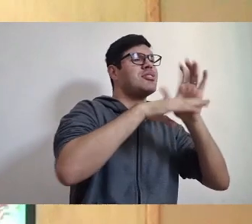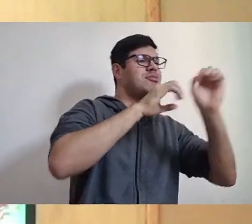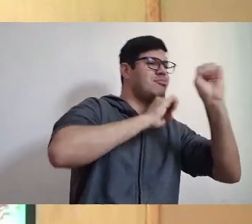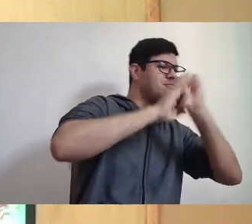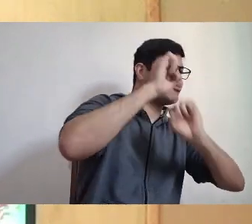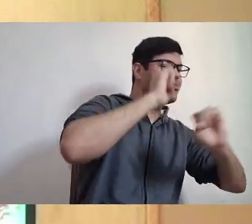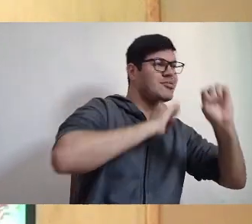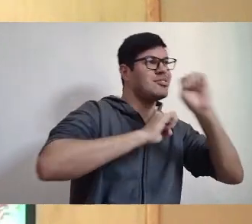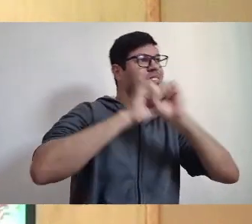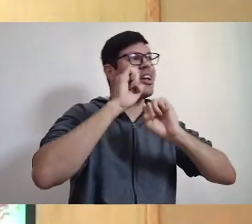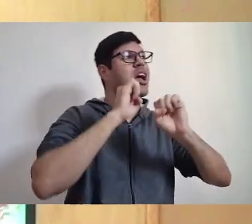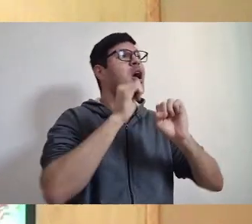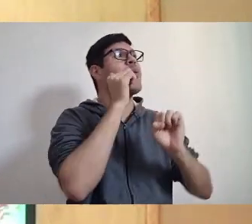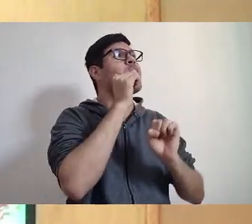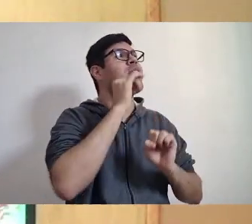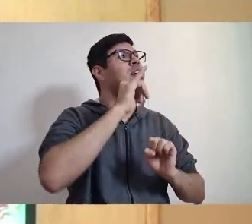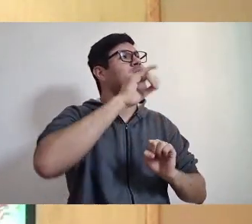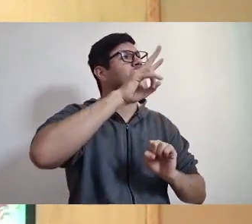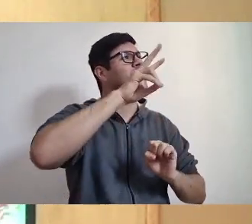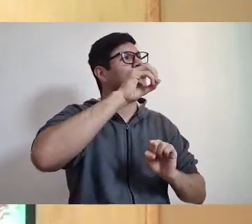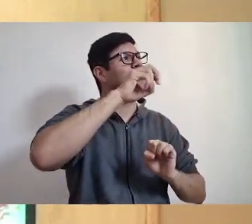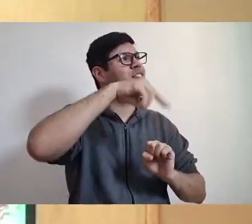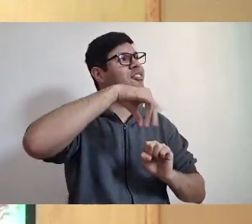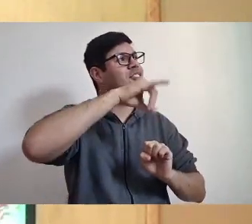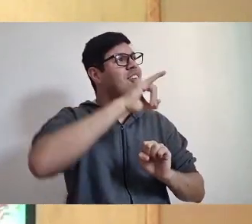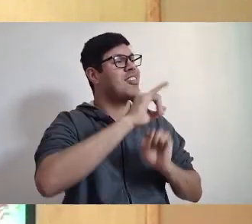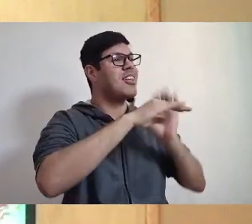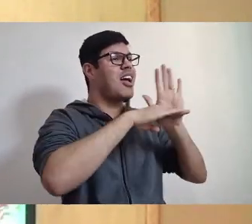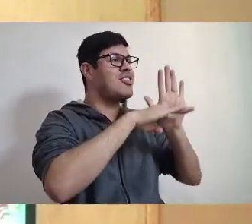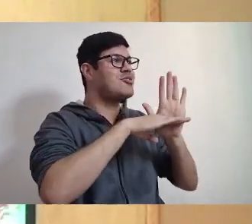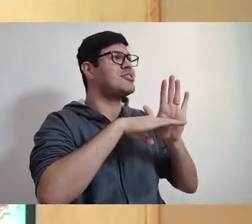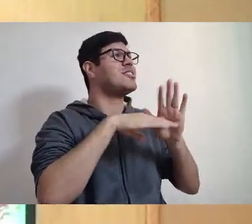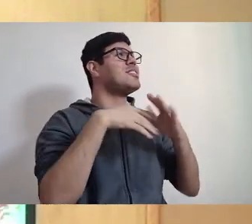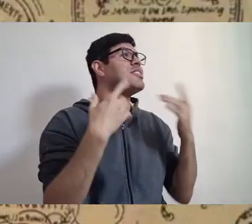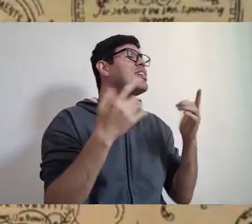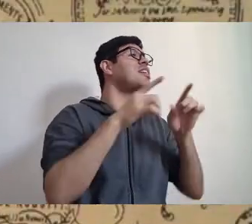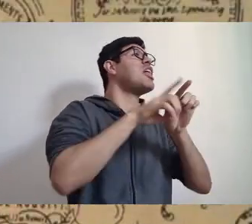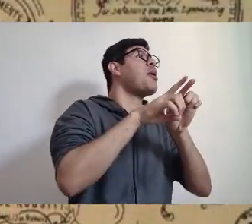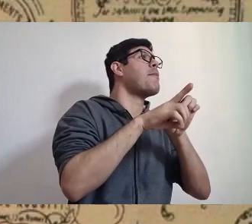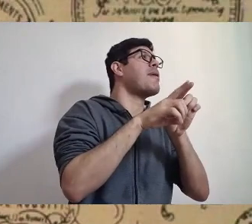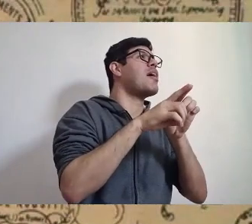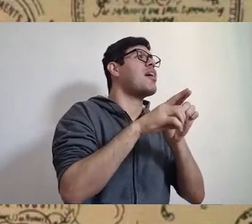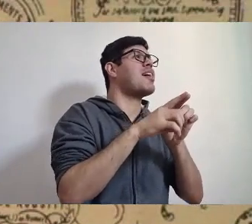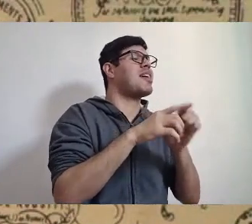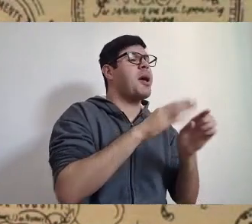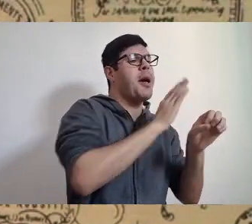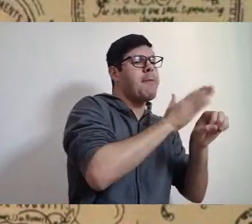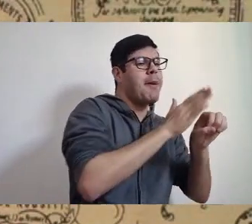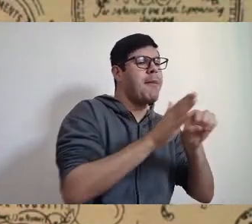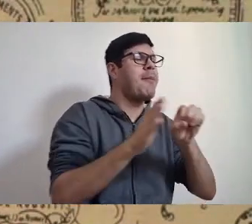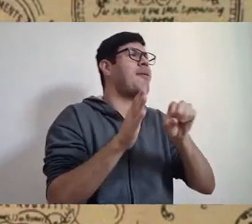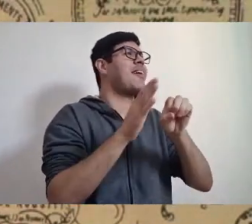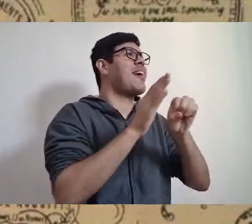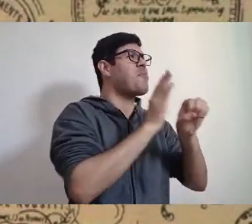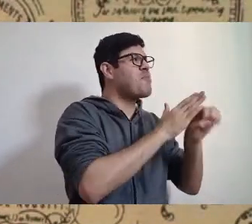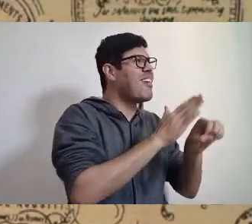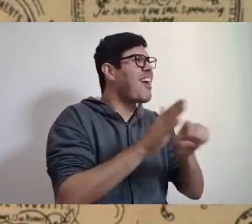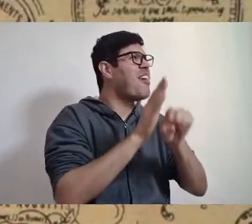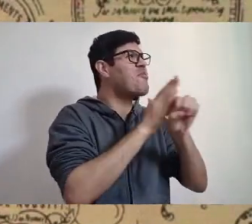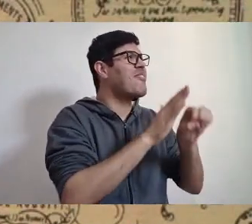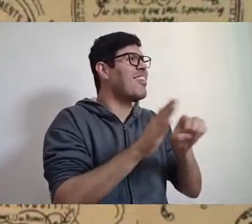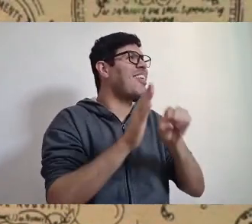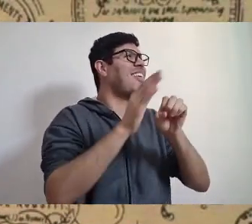tinha a Dona Ivone, que era uma senhora, fazia a gente ajudar ela a limpar. Aí tinha o sopão comunitário, fazia a gente picar os legumes, ajudar elas lá